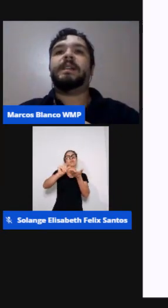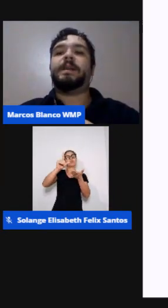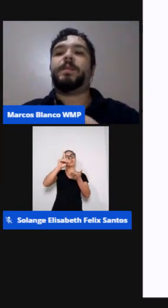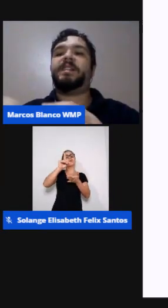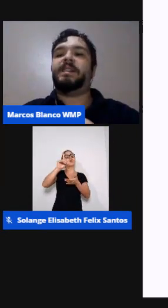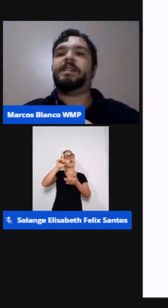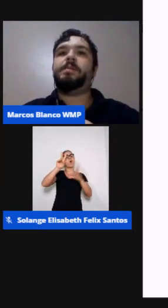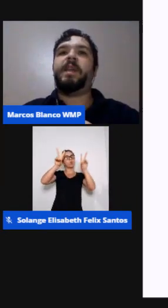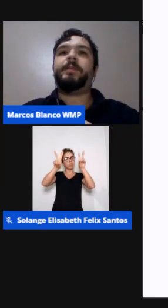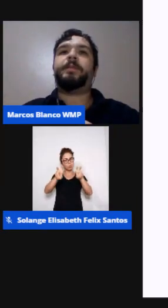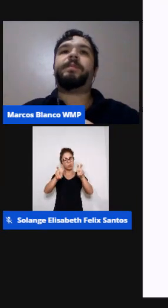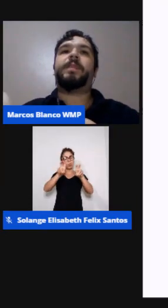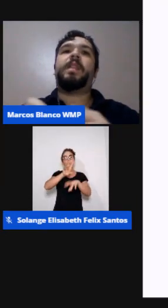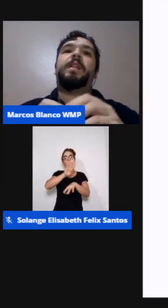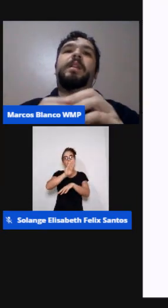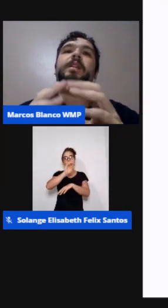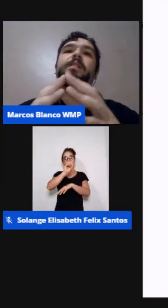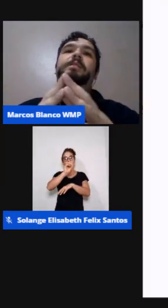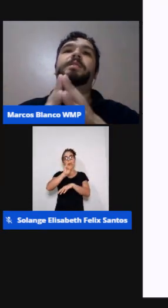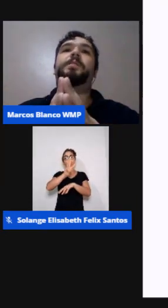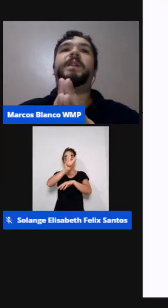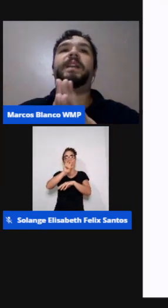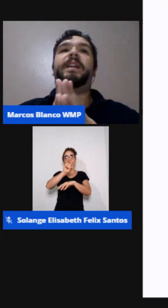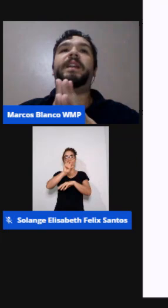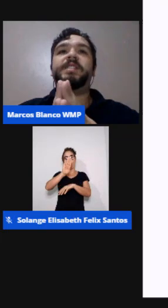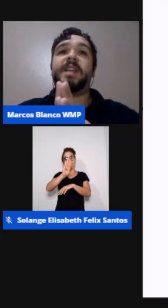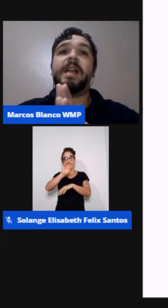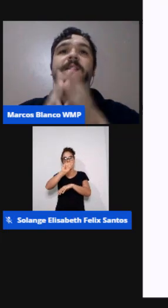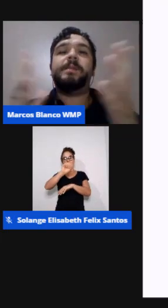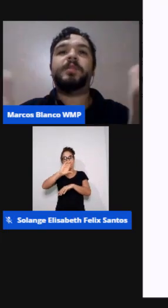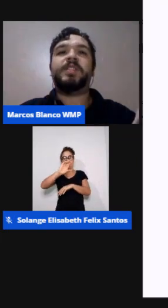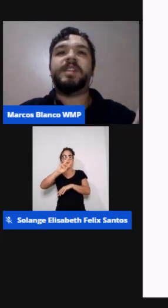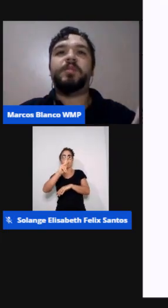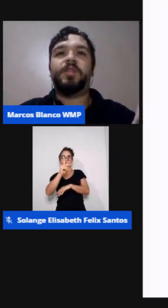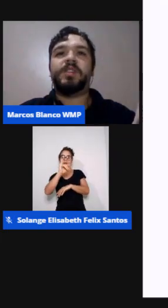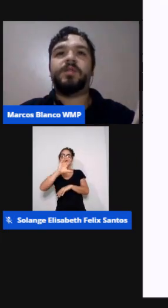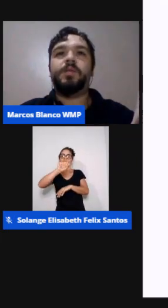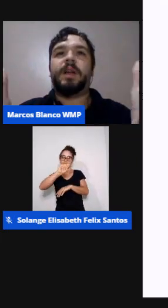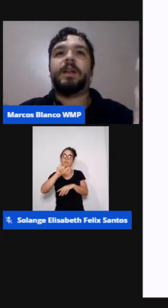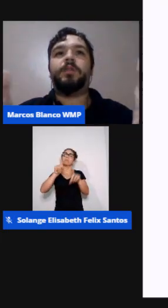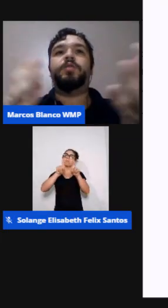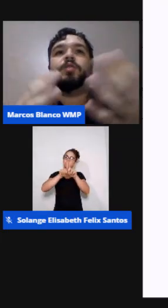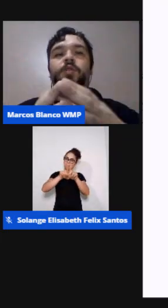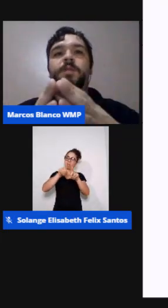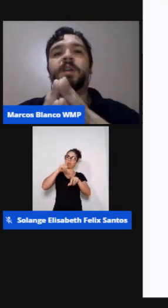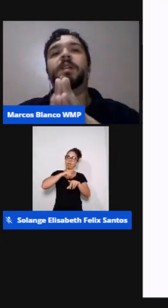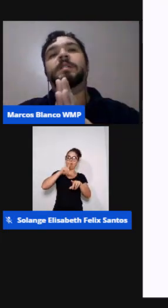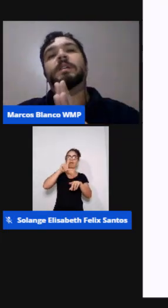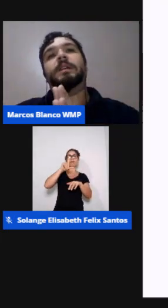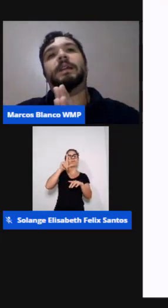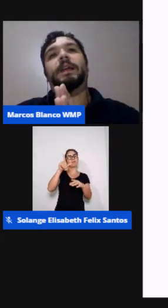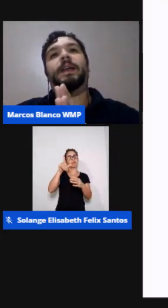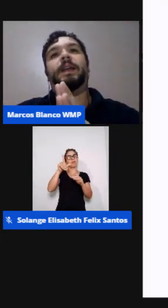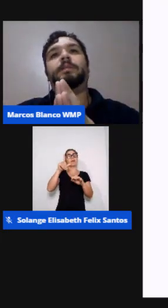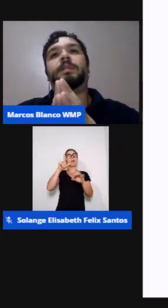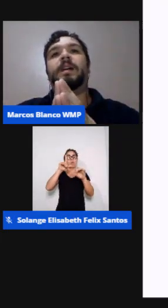disponibilizados nessa página também. Não poderia deixar, né, nós temos o nosso canal no